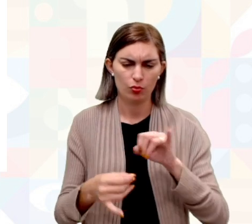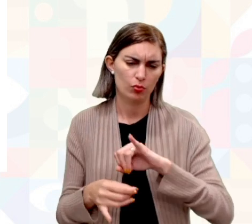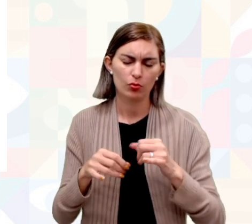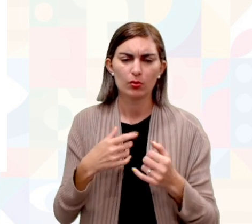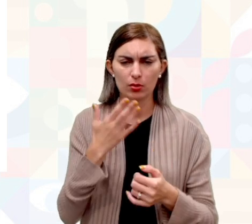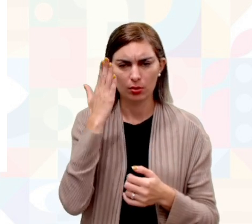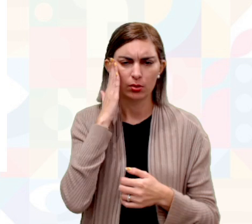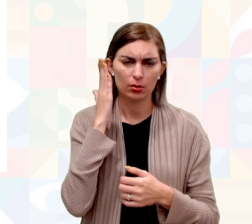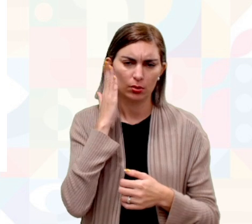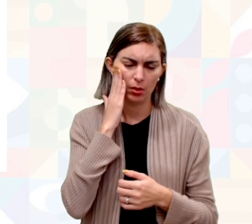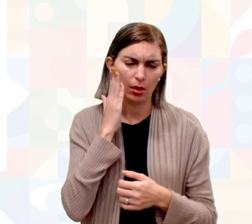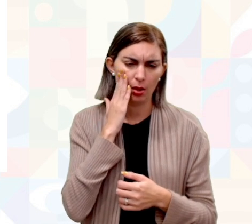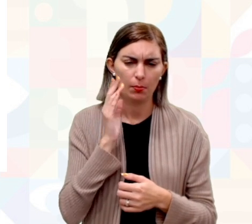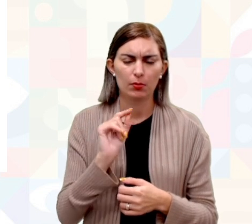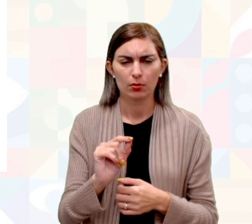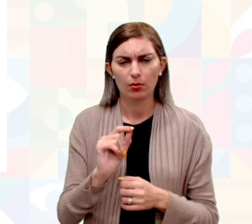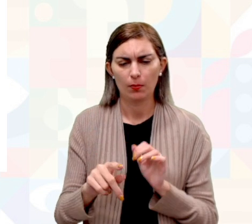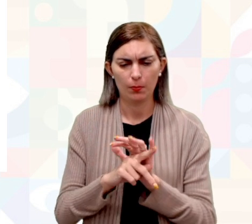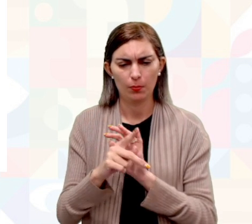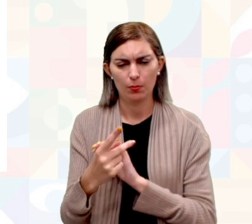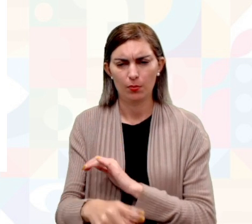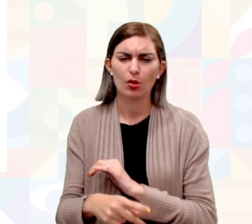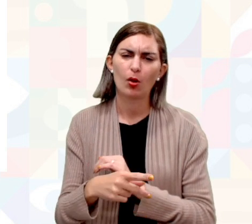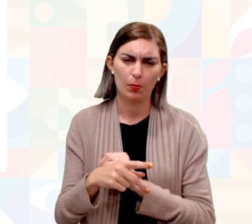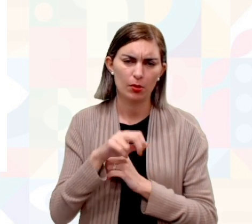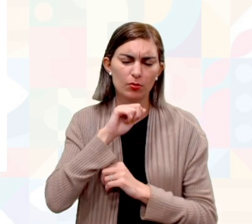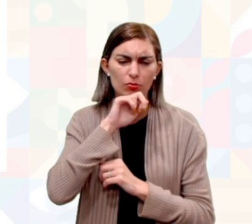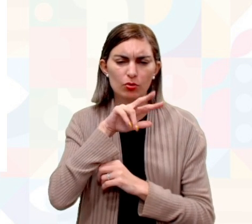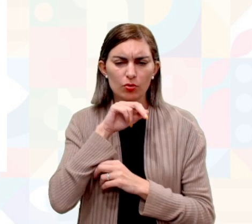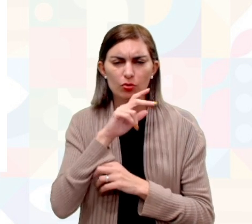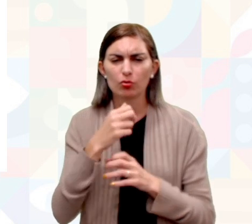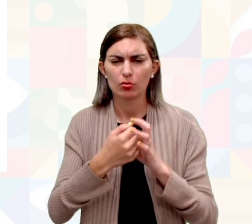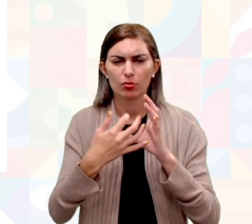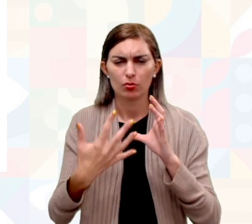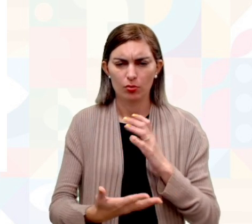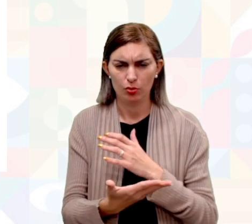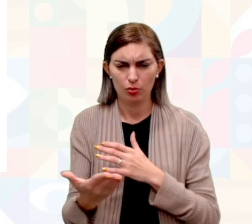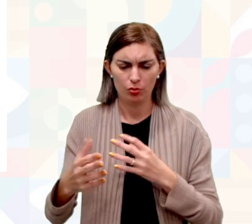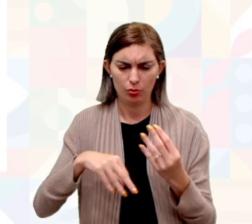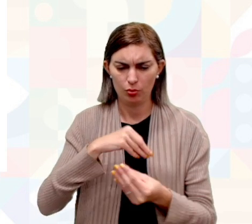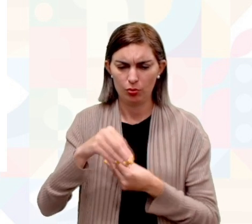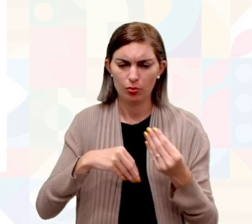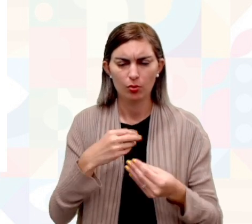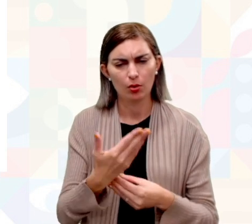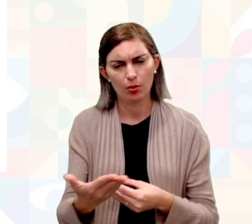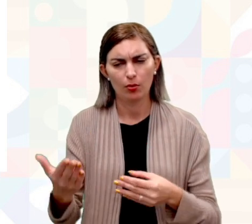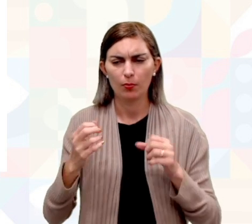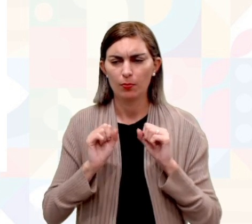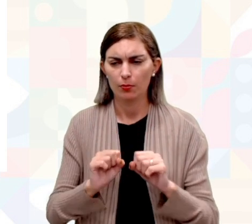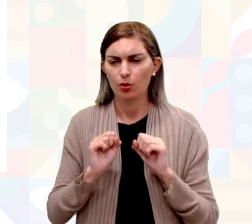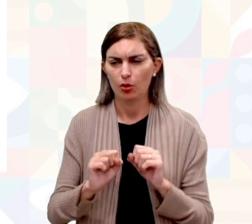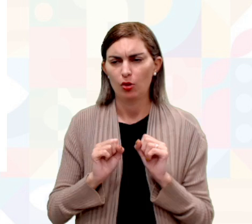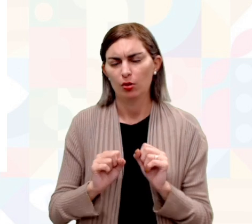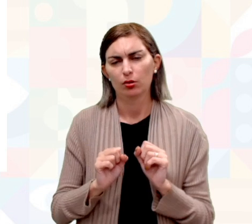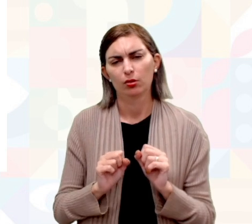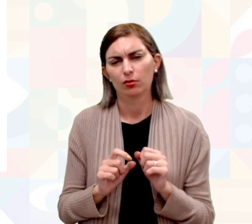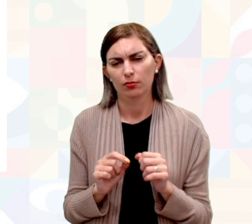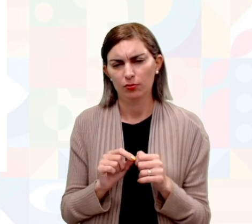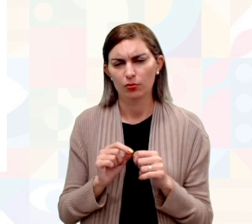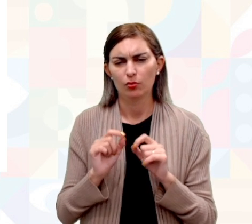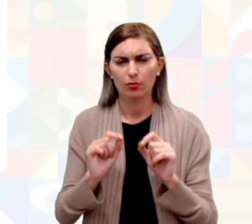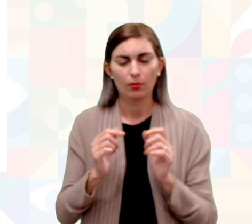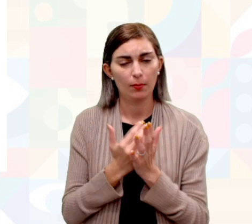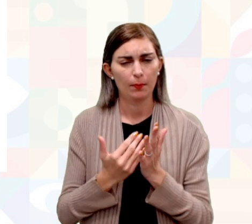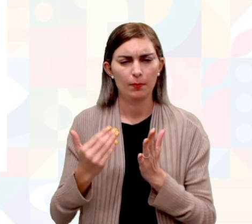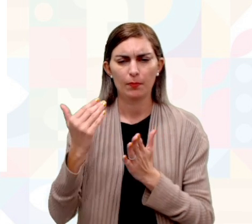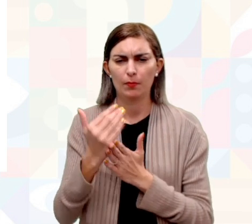gente sabe que a própria toxicidade, né, a característica daquela substância, ela pode torná-la